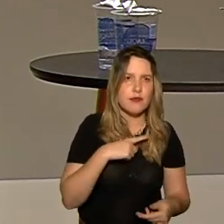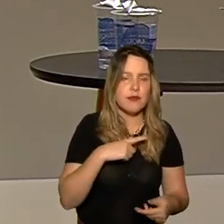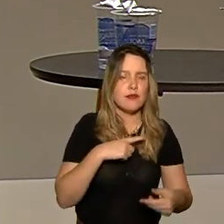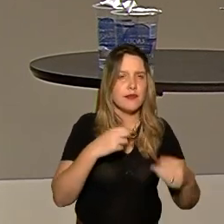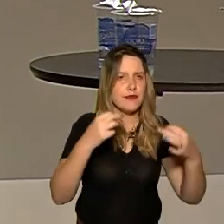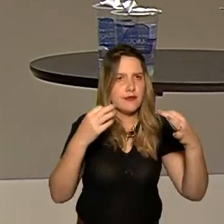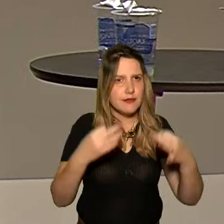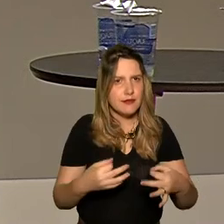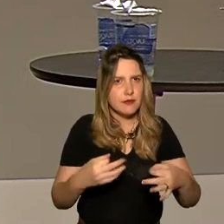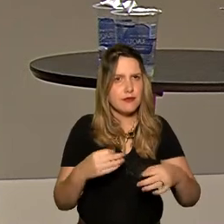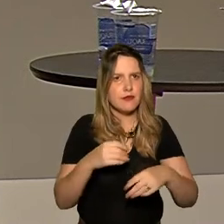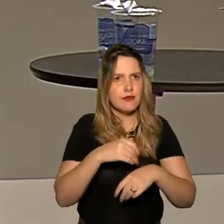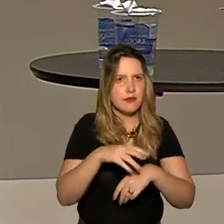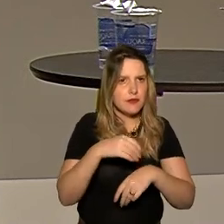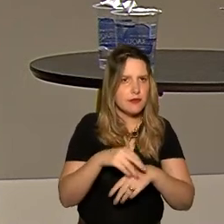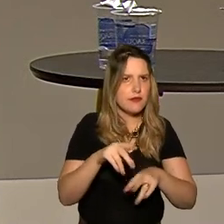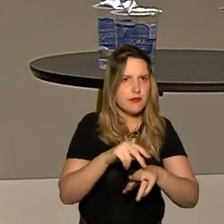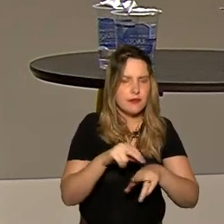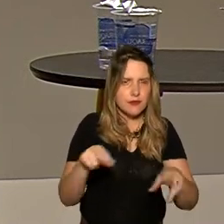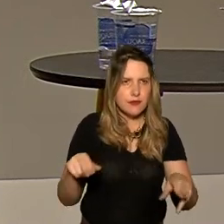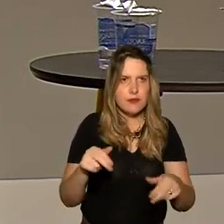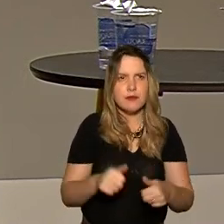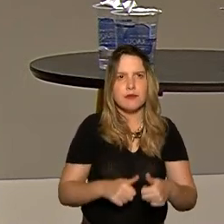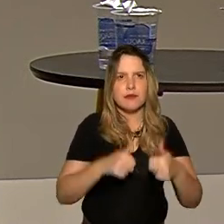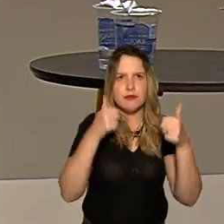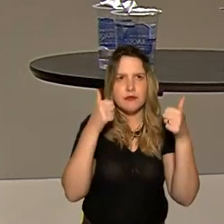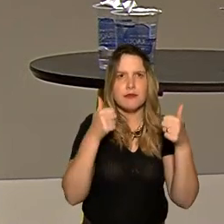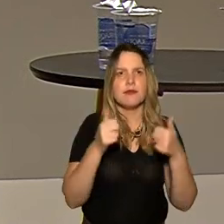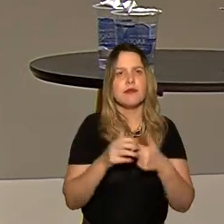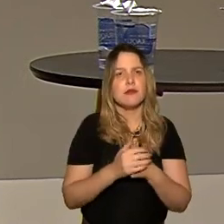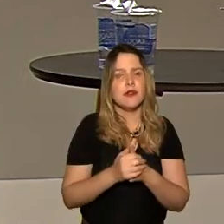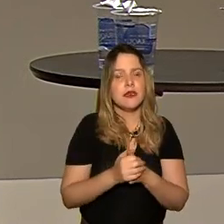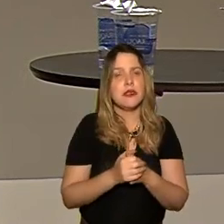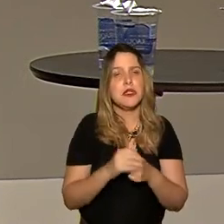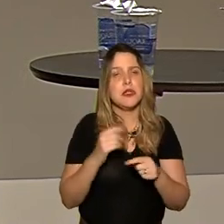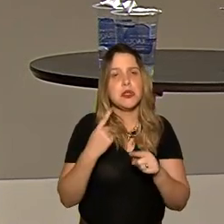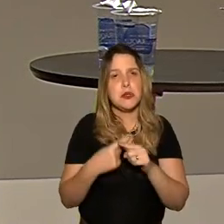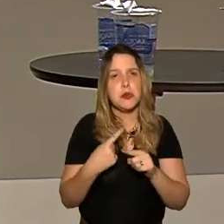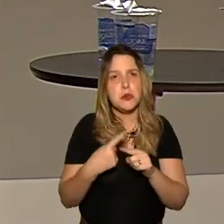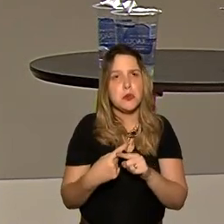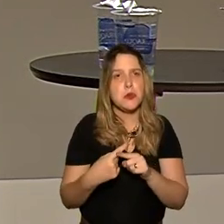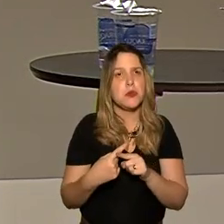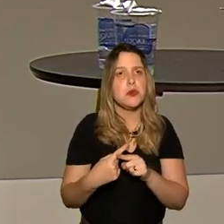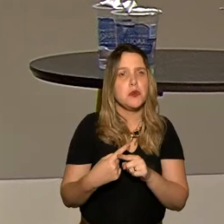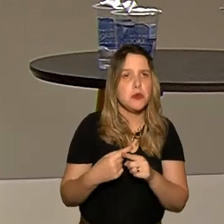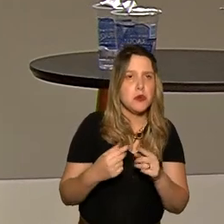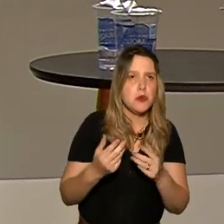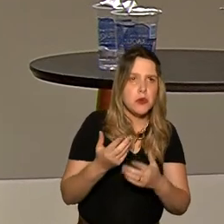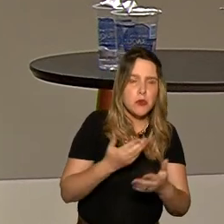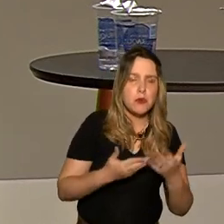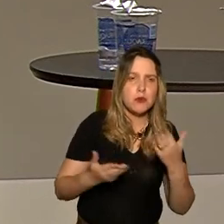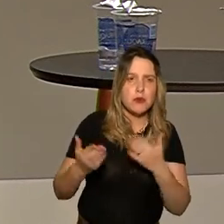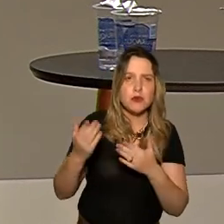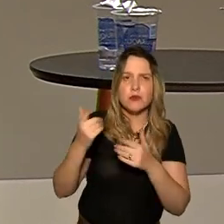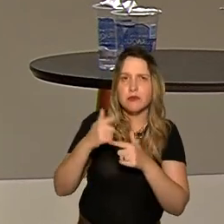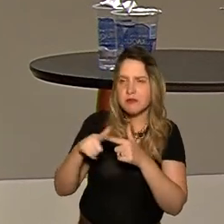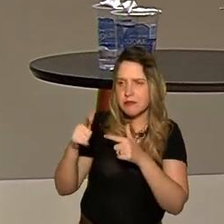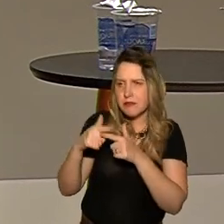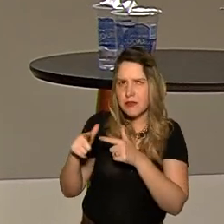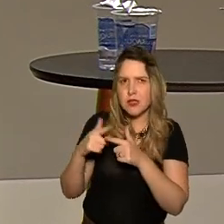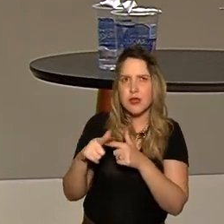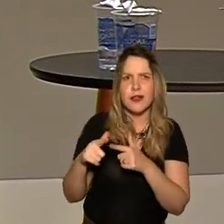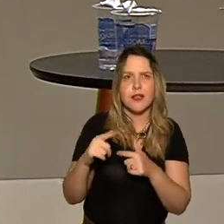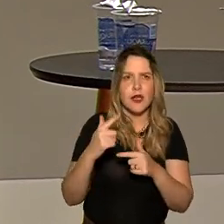Essas atividades que você comentou entre outras né Então esse é uma Esse é uma parte do problema e a outra